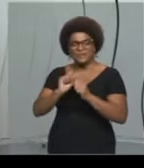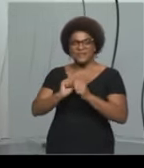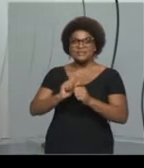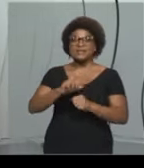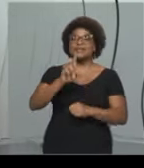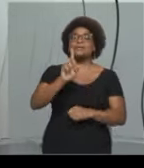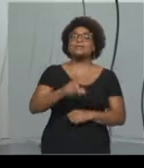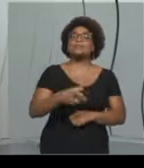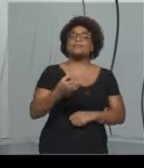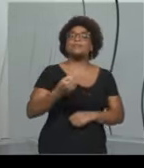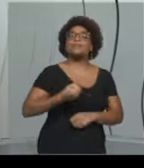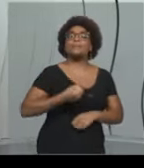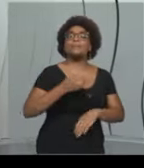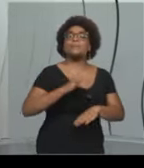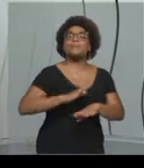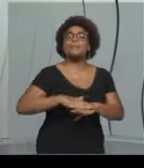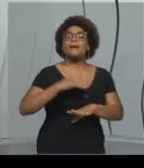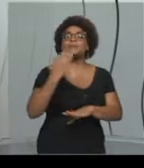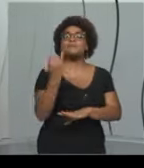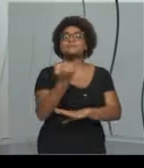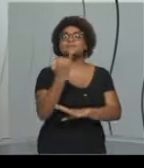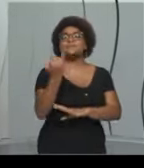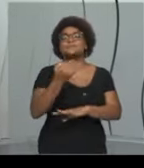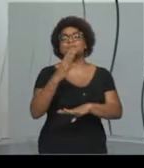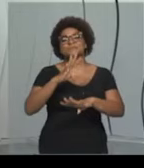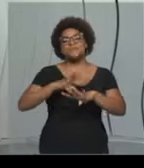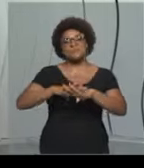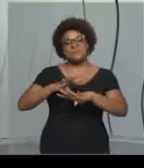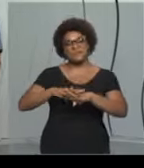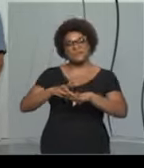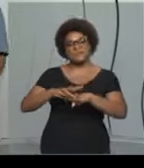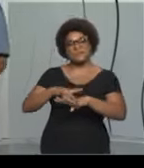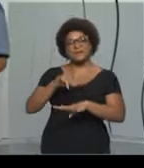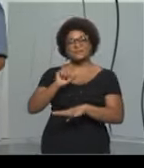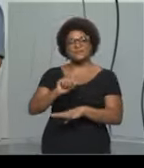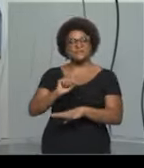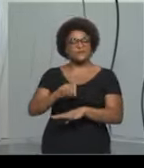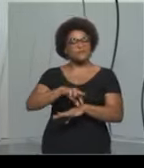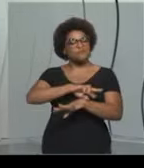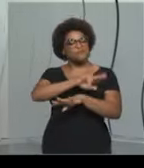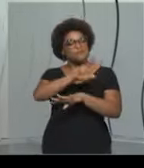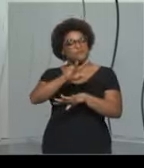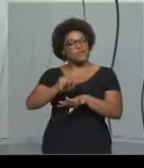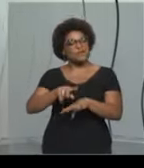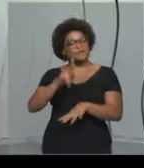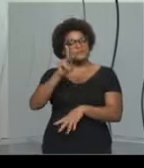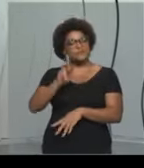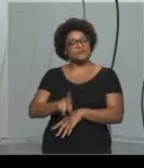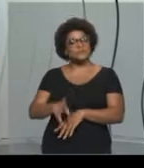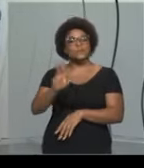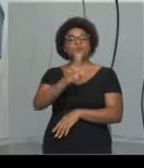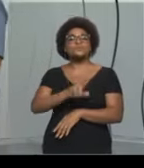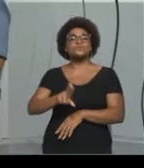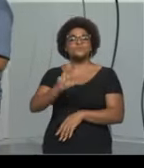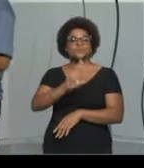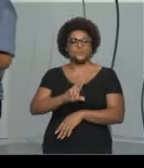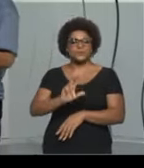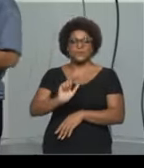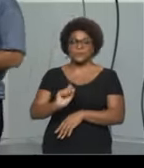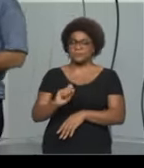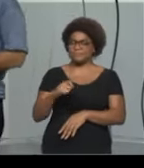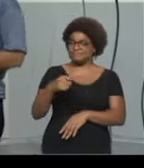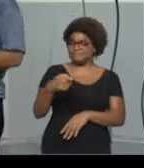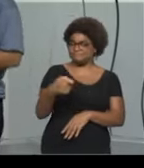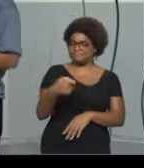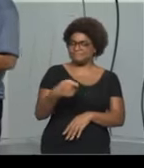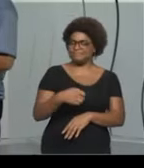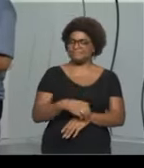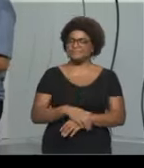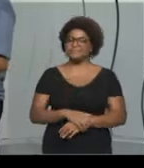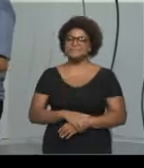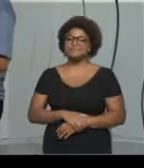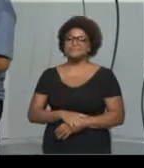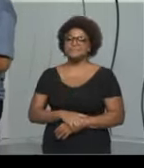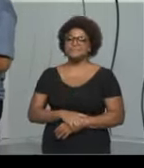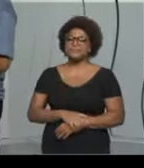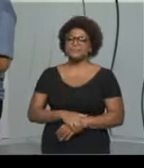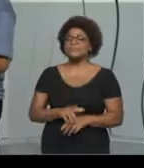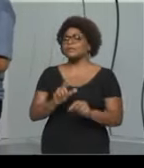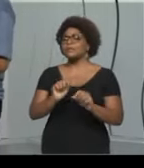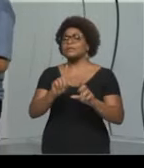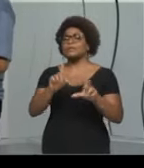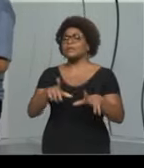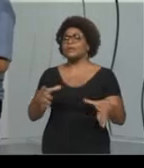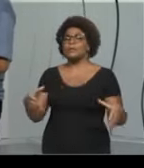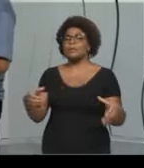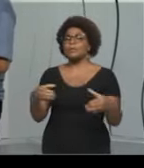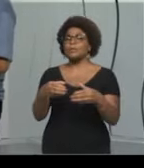importante da matemática e que muitos matemáticos usam como símbolo. Bom, e quem é a equipe de